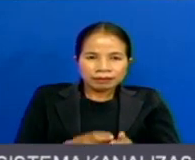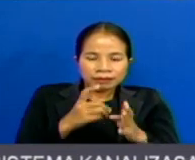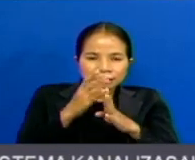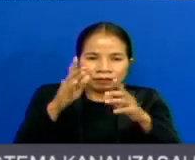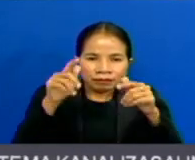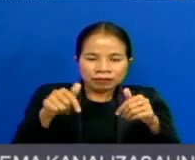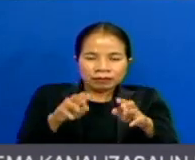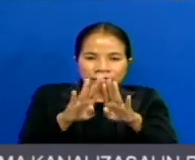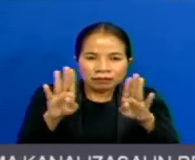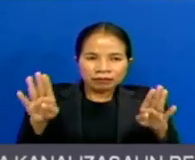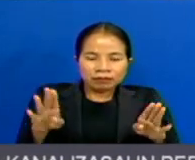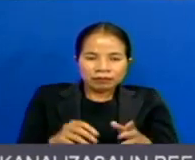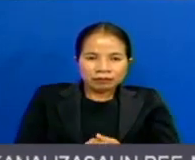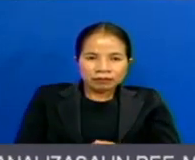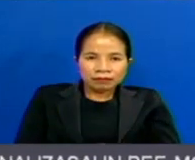a abertura Vanés,